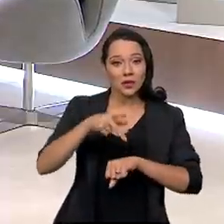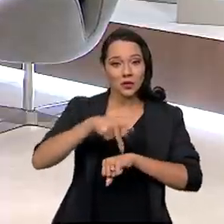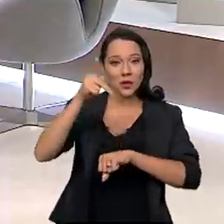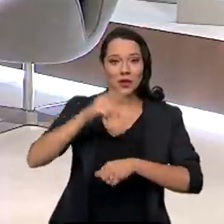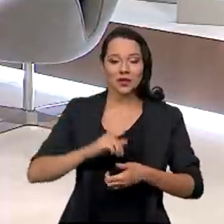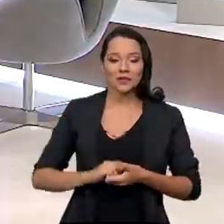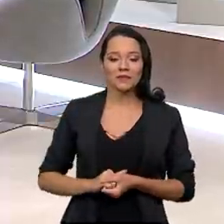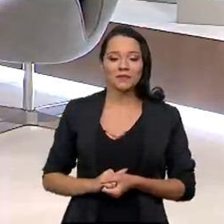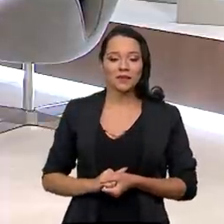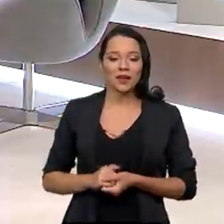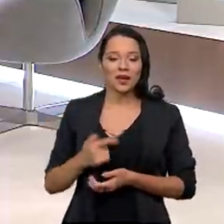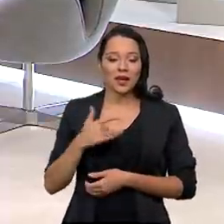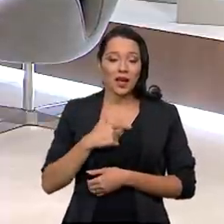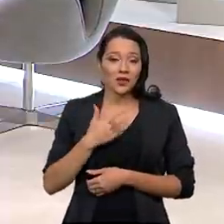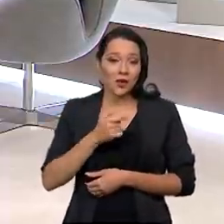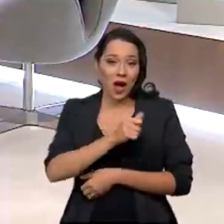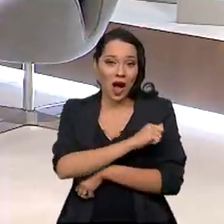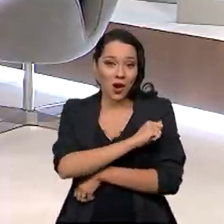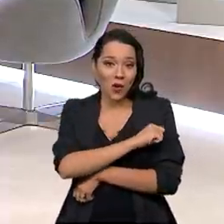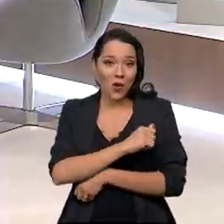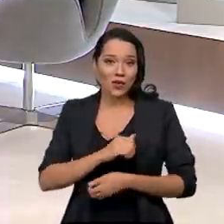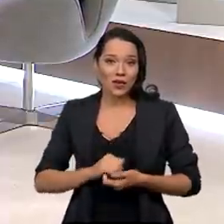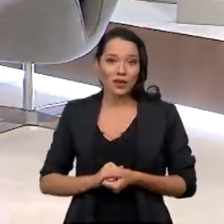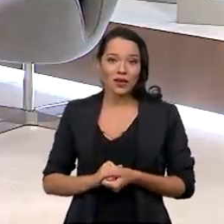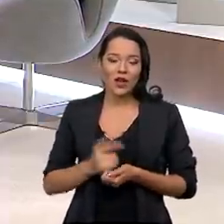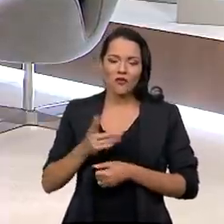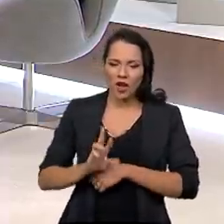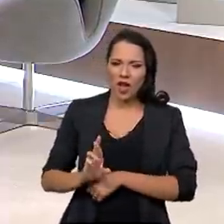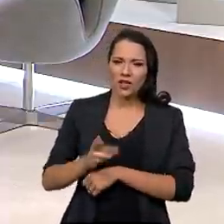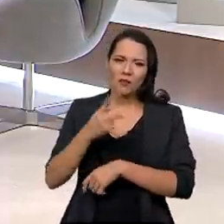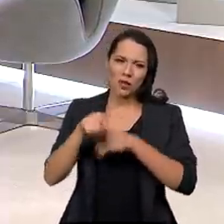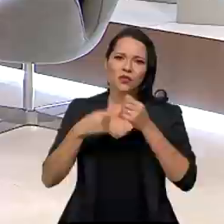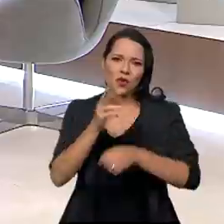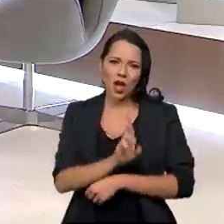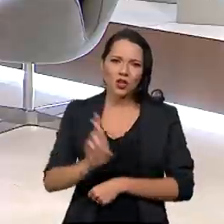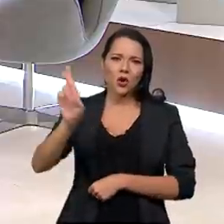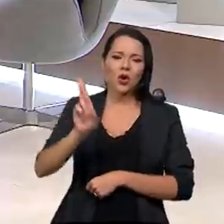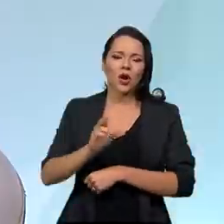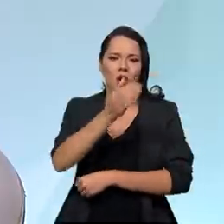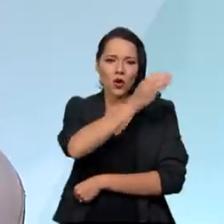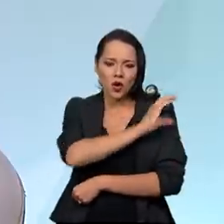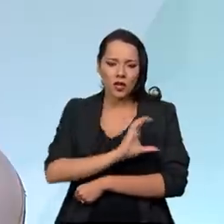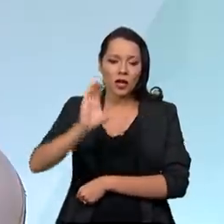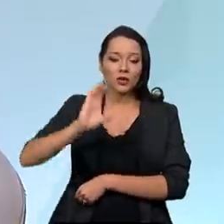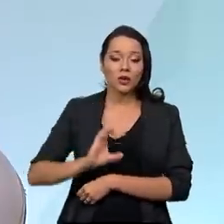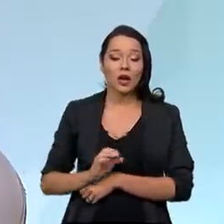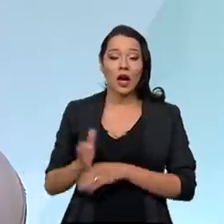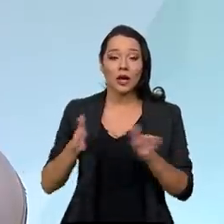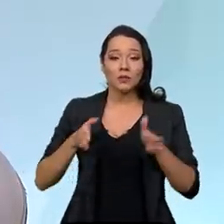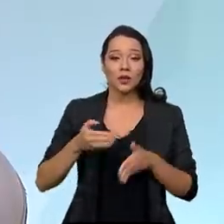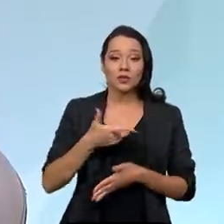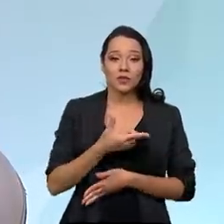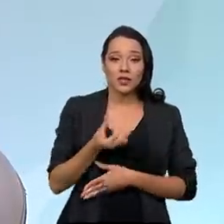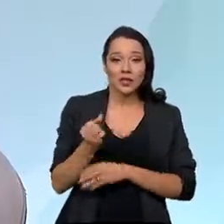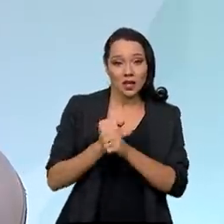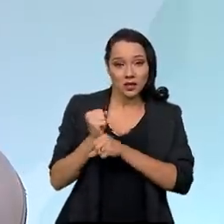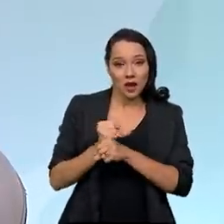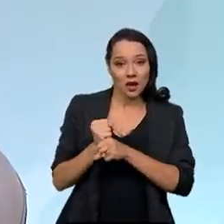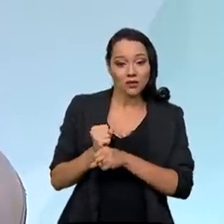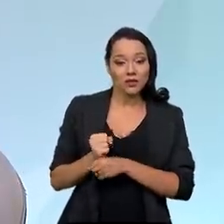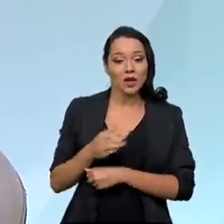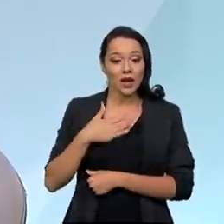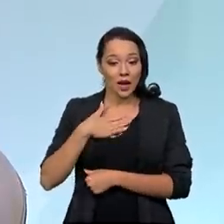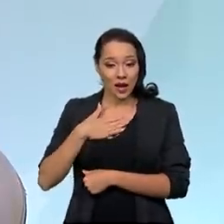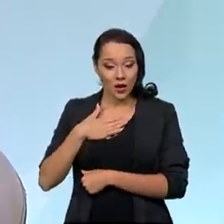Pós-Graduação, sou docente, não é? Fui reitora, fui coordenadora. Em 26 anos, eu